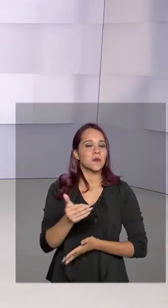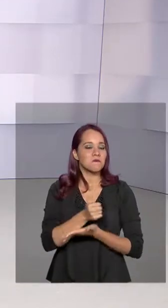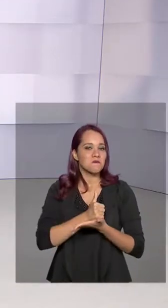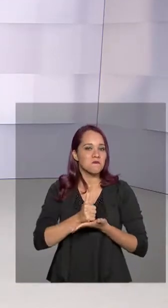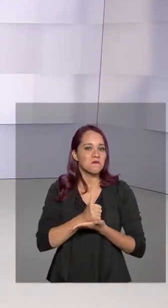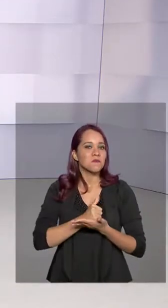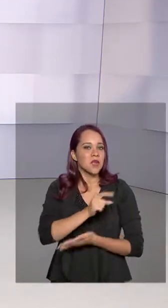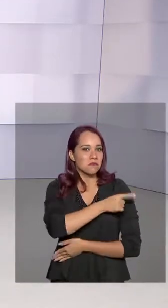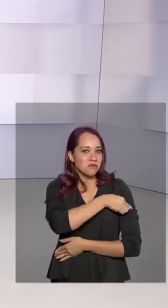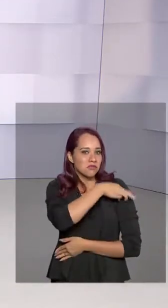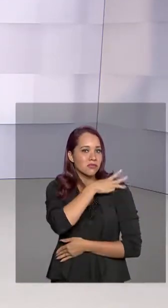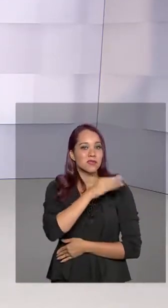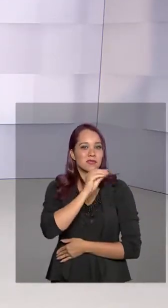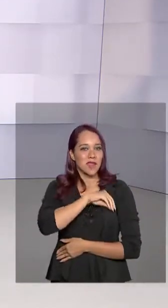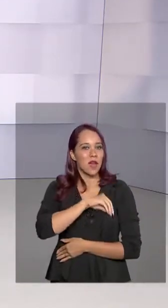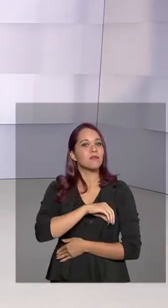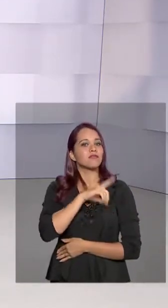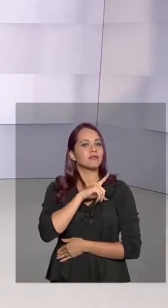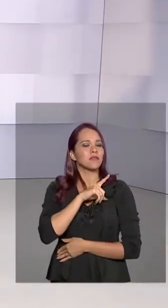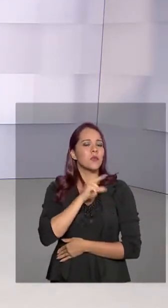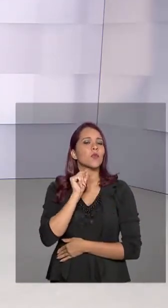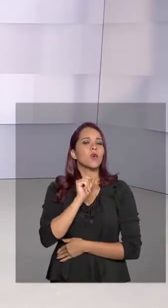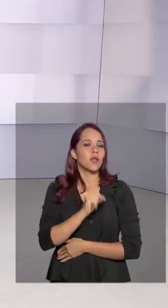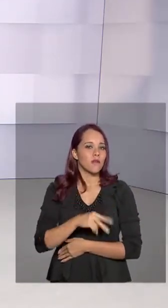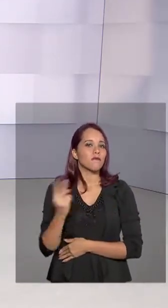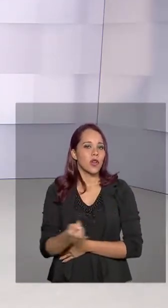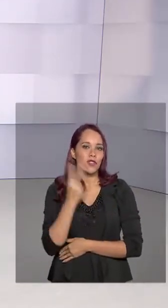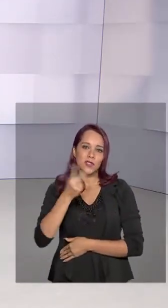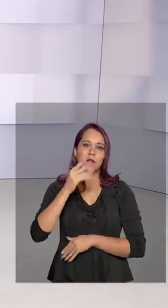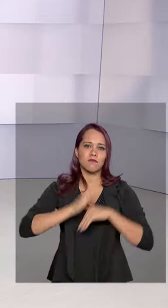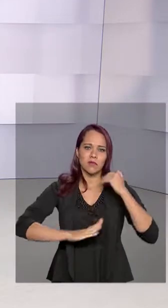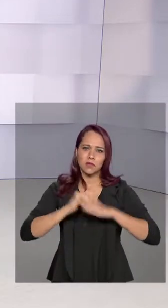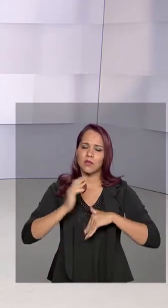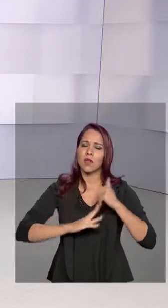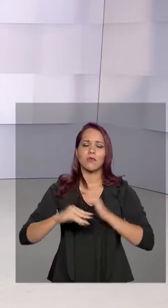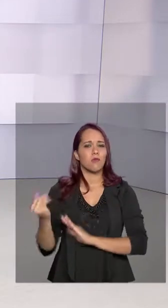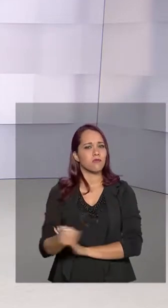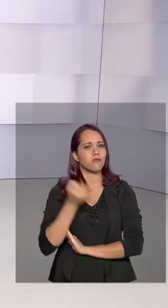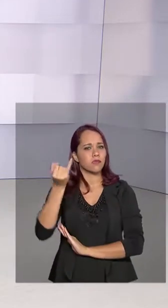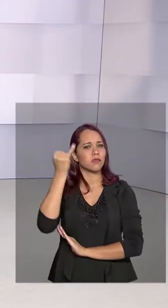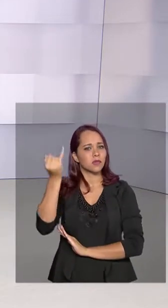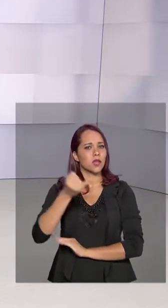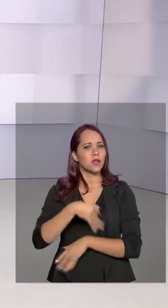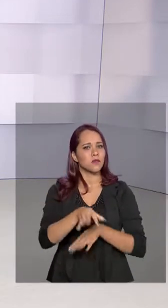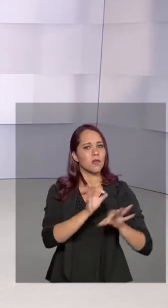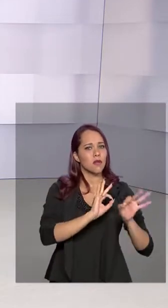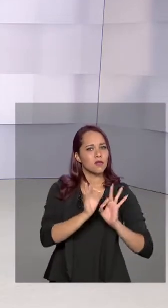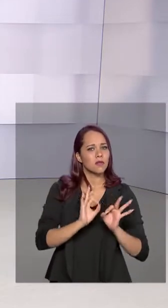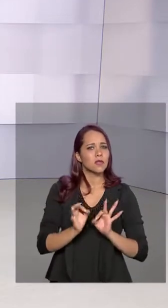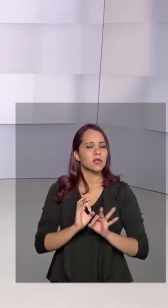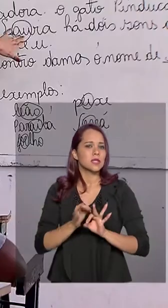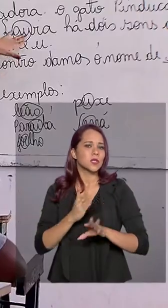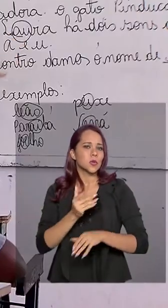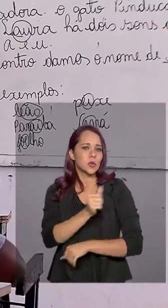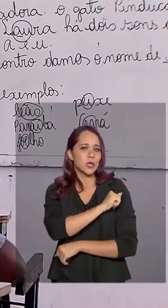vão receber aumento. O objetivo é valorizar este profissional tão importante para a formação dos alunos.